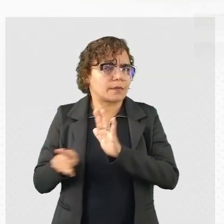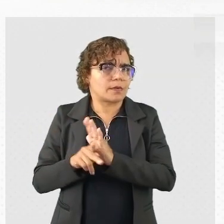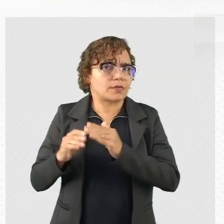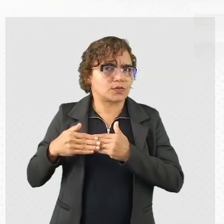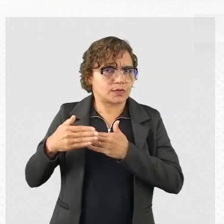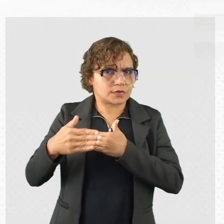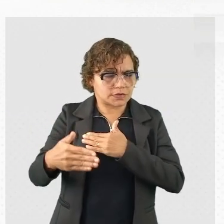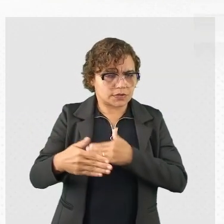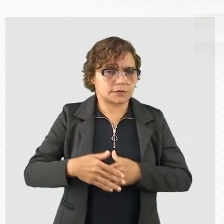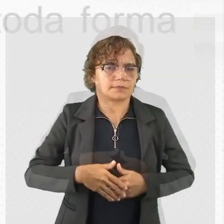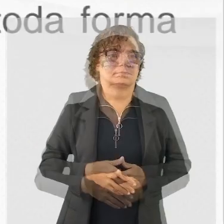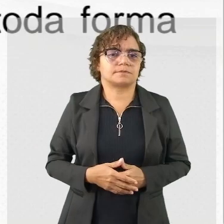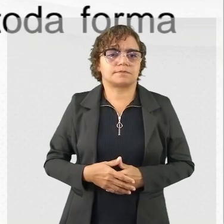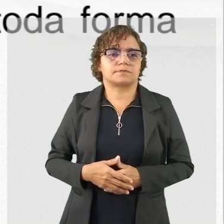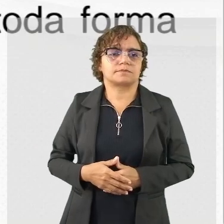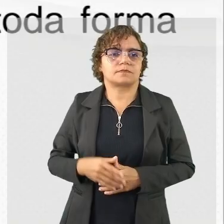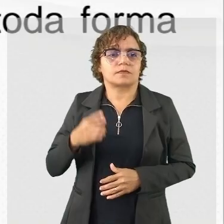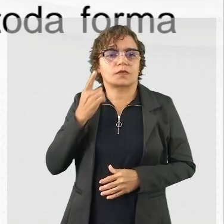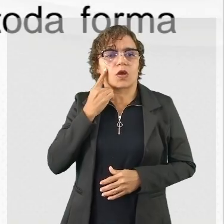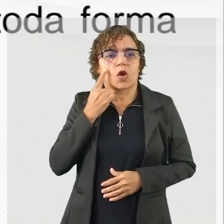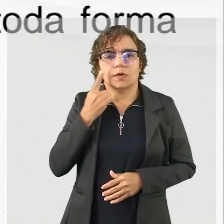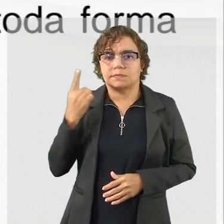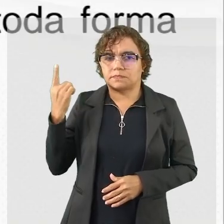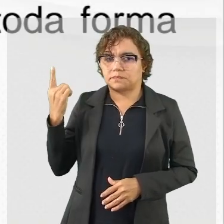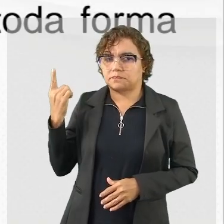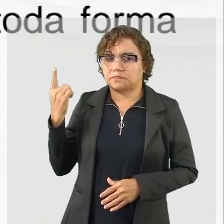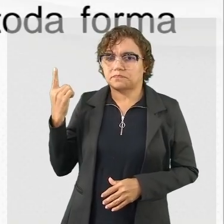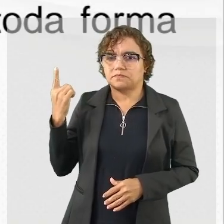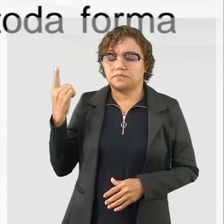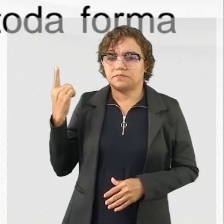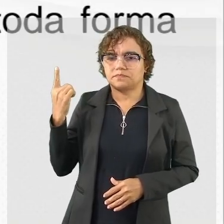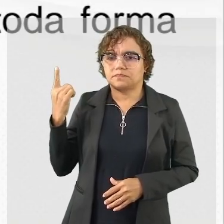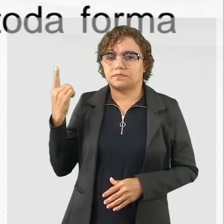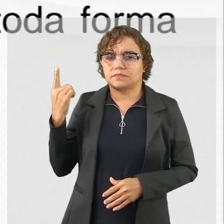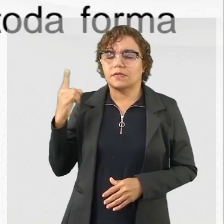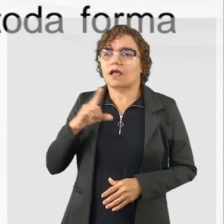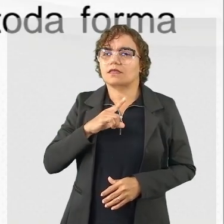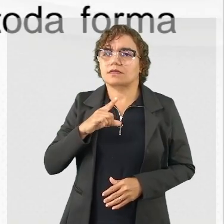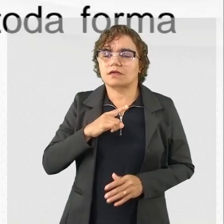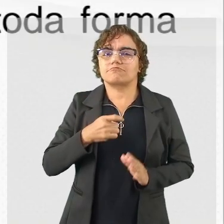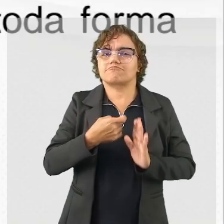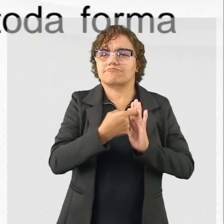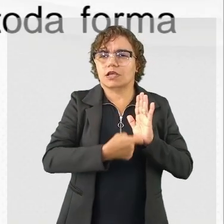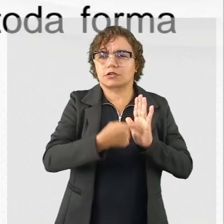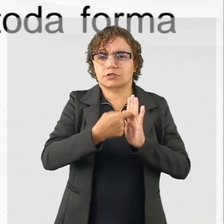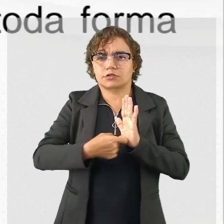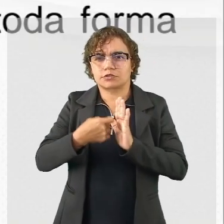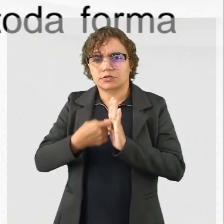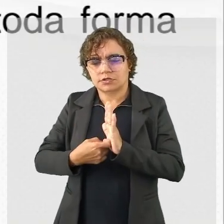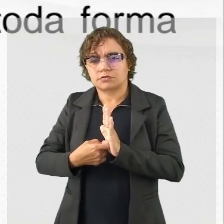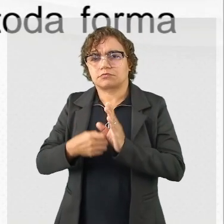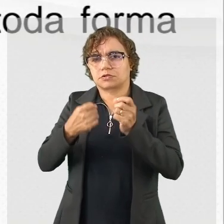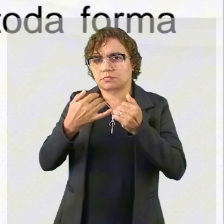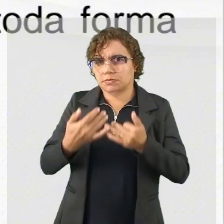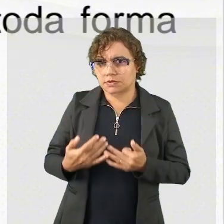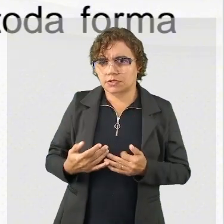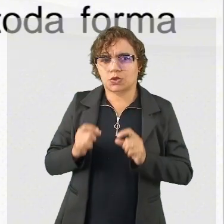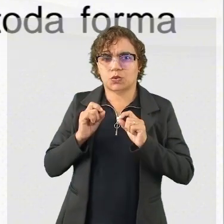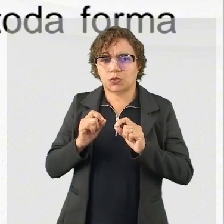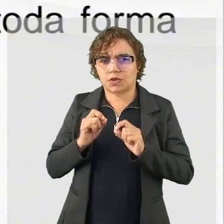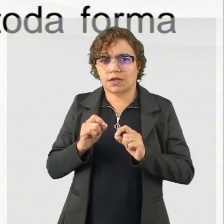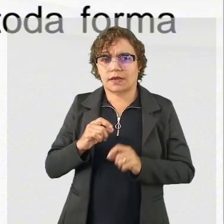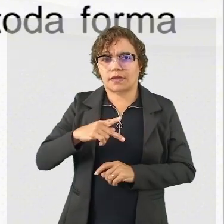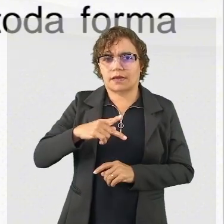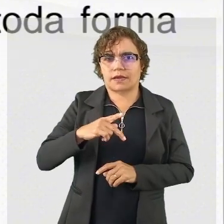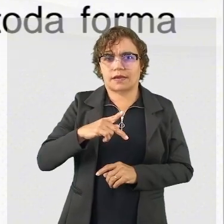gente. As plantations da América, citadas no texto, correspondem a... Preste atenção, as